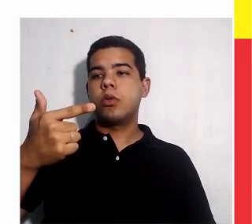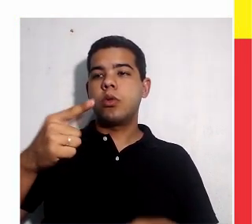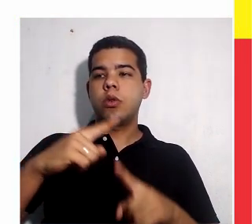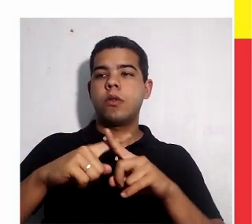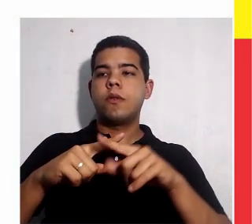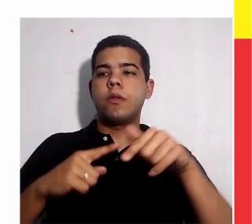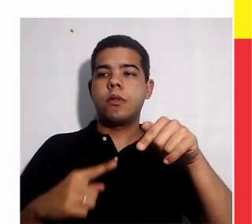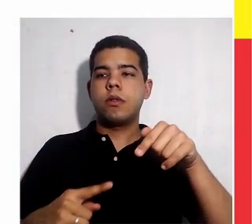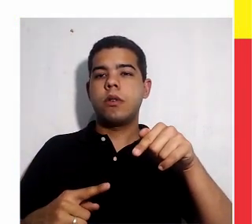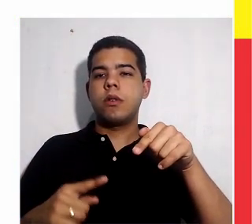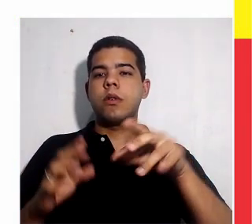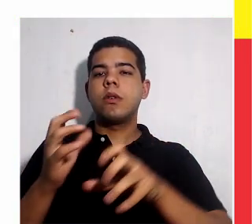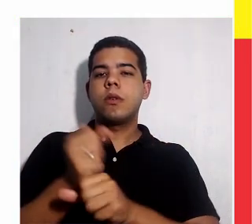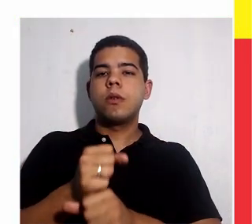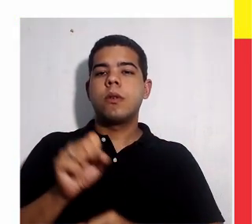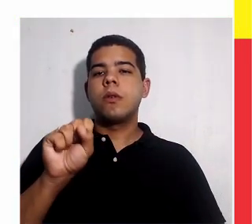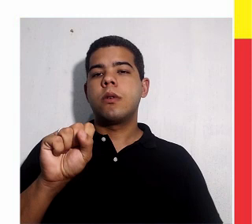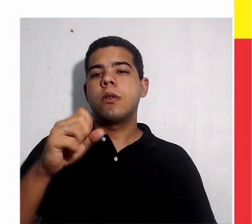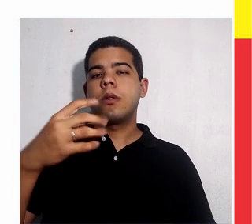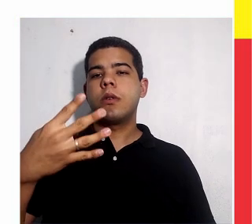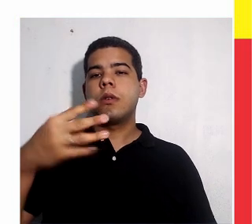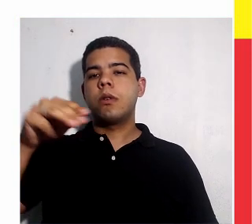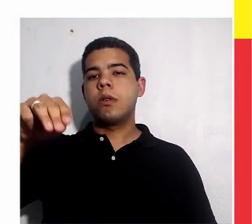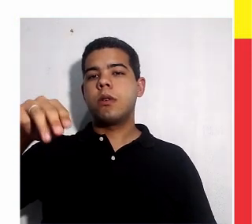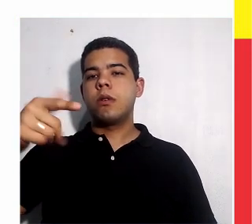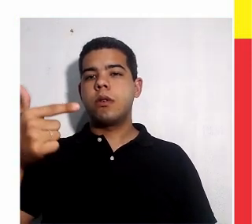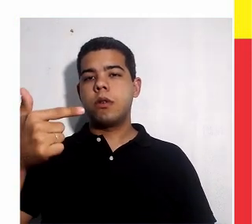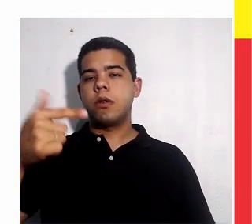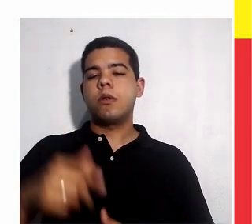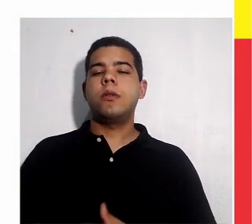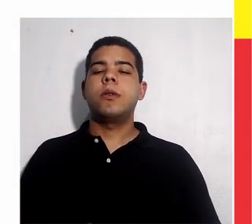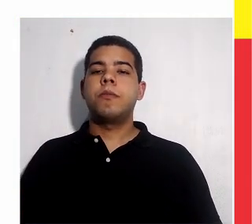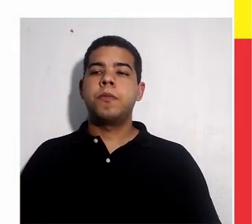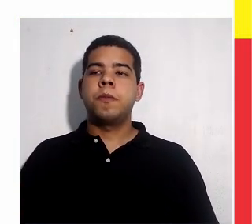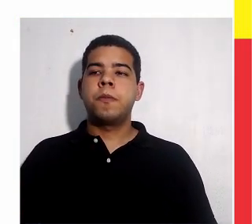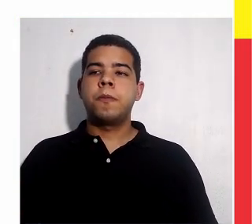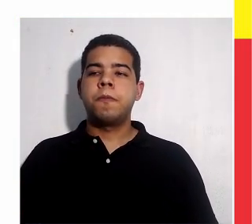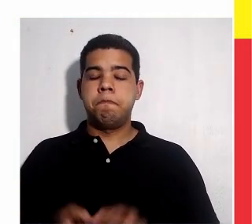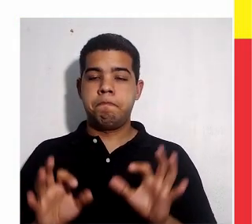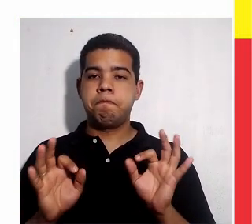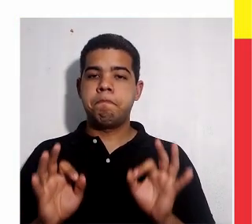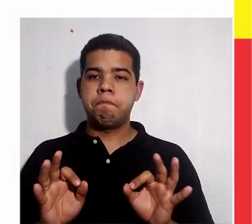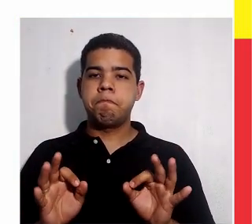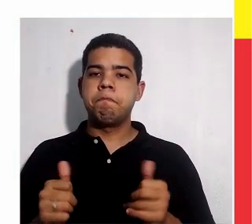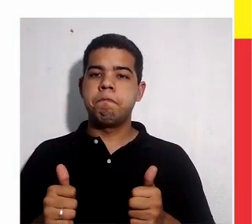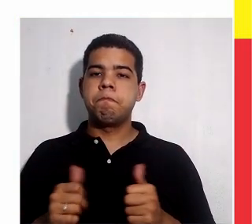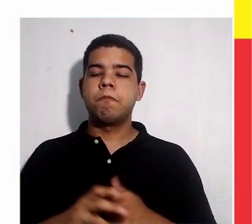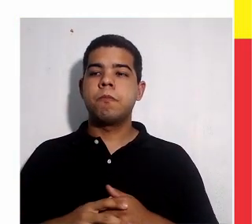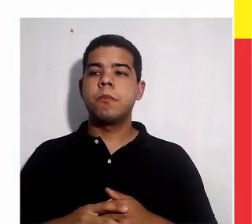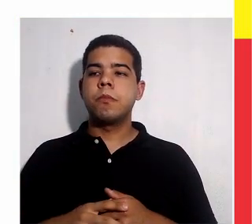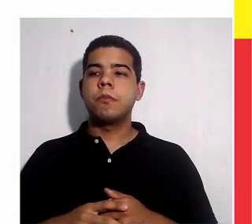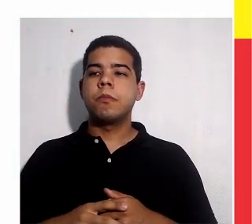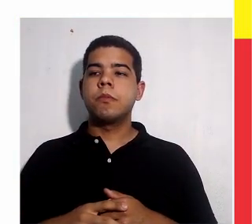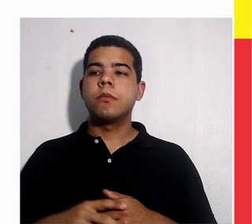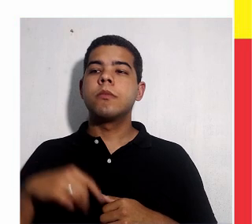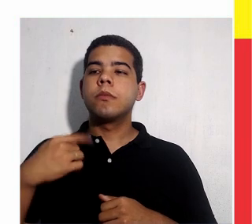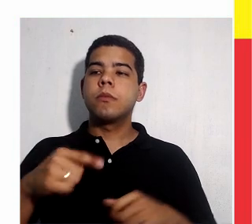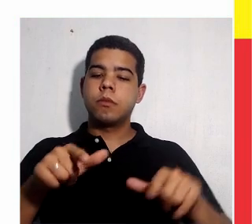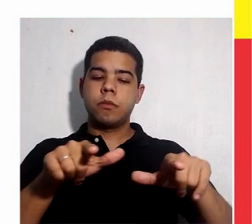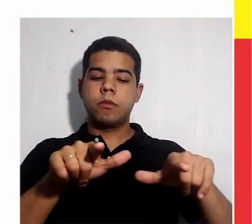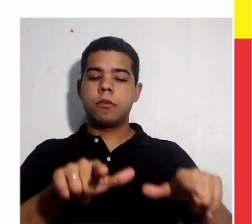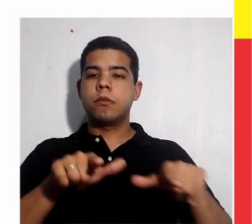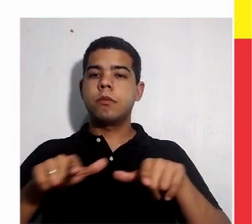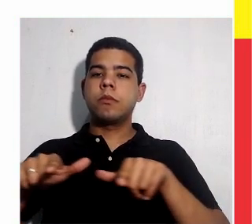metros vezes 7 metros, que vai dar 84 metros quadrados. Perfeito. Agora, e a